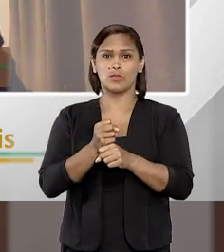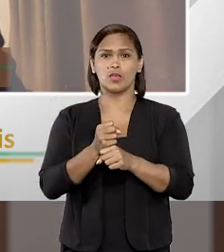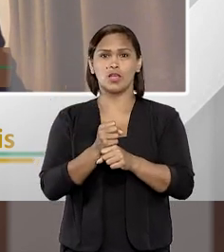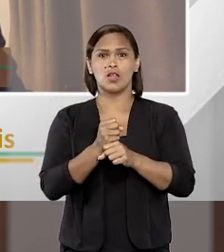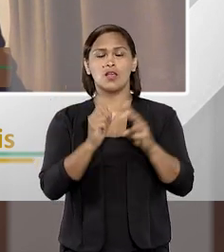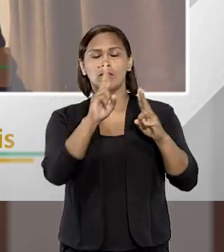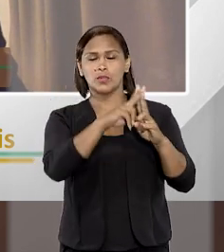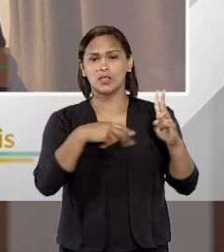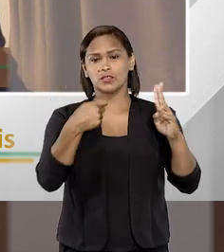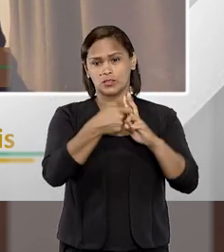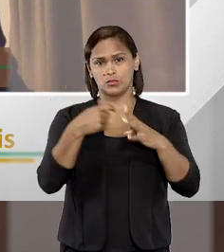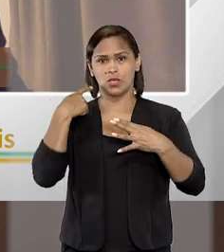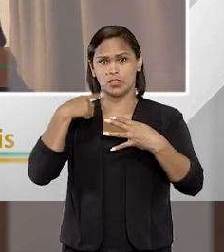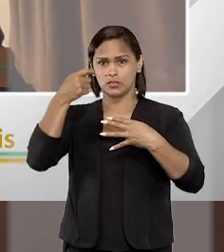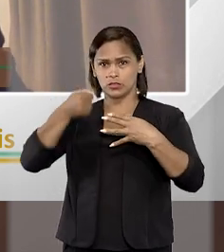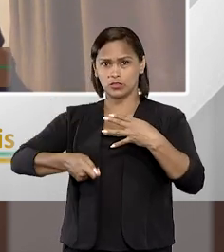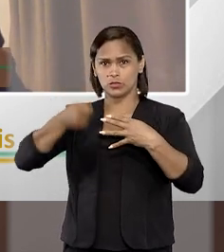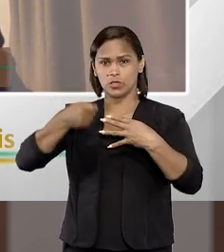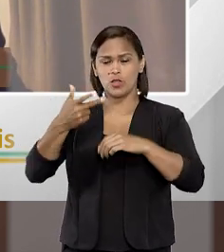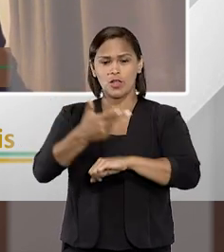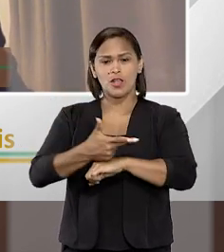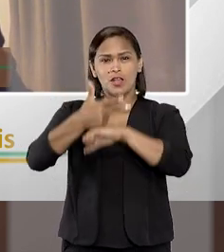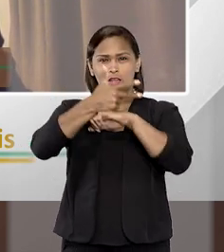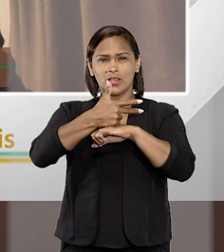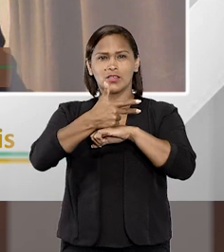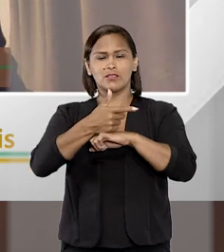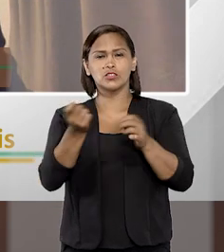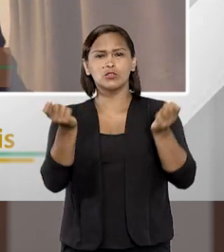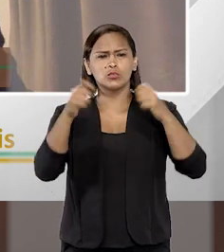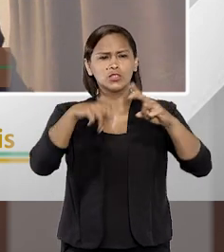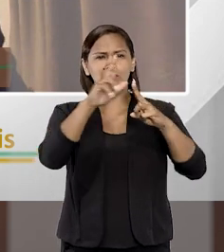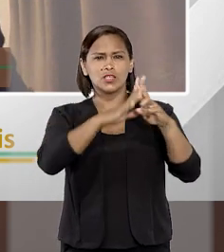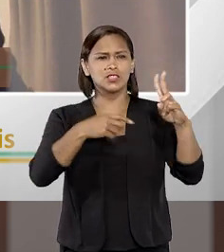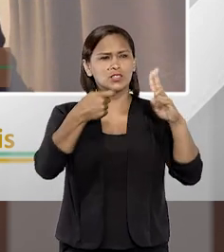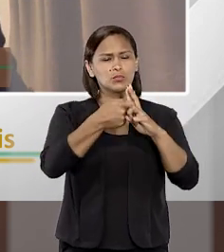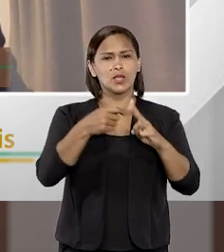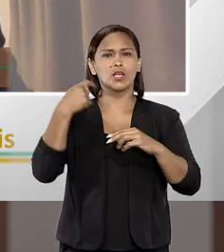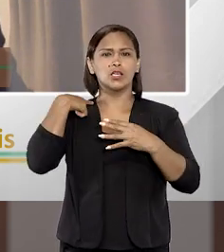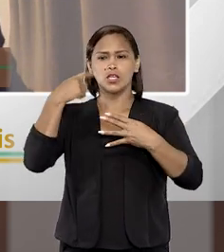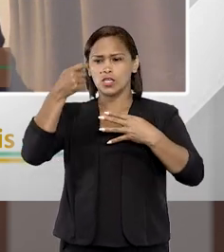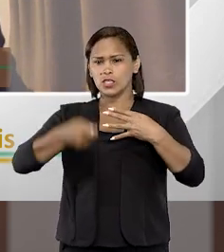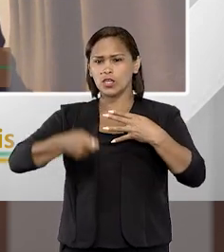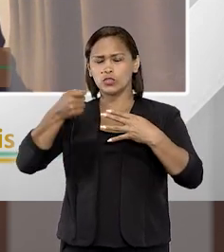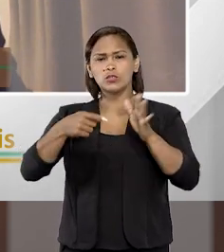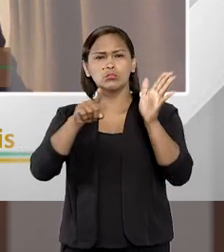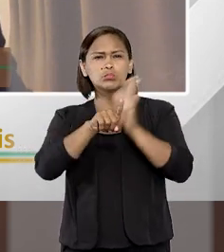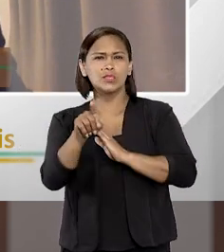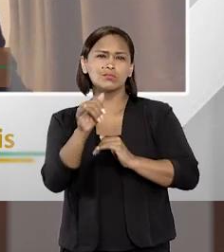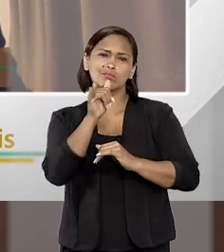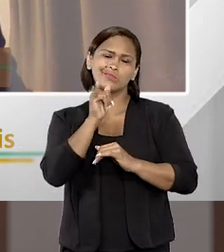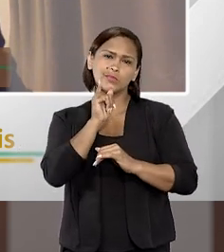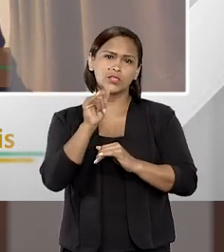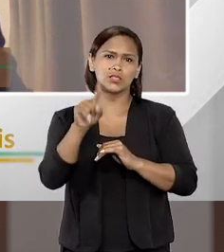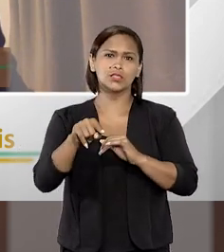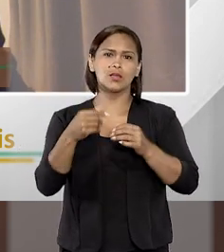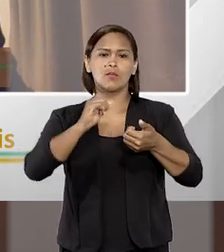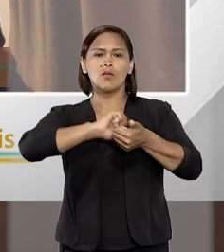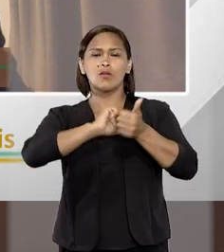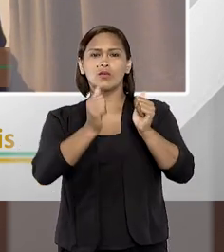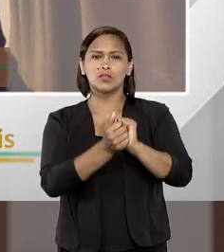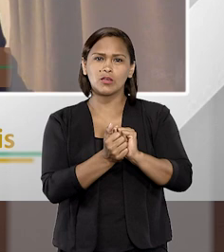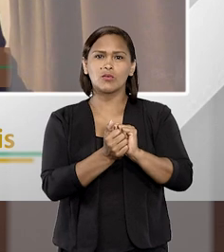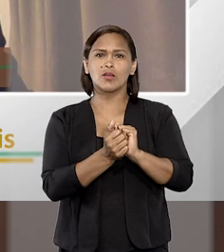pelas partes e pelo juiz a gravação permitiria as partes e o juiz perguntar por exemplo compre